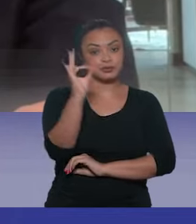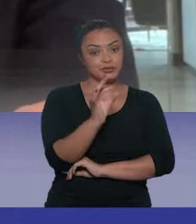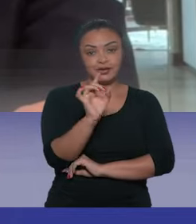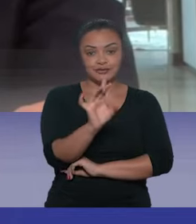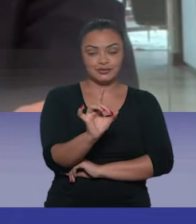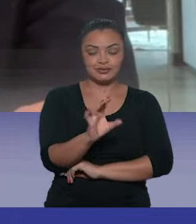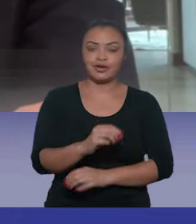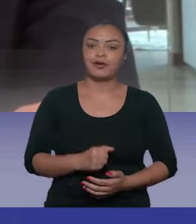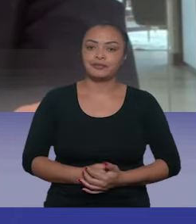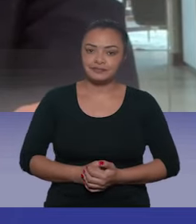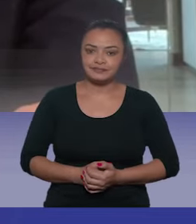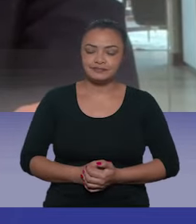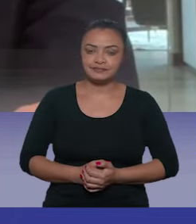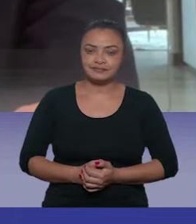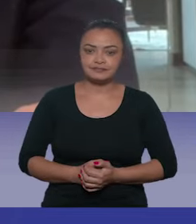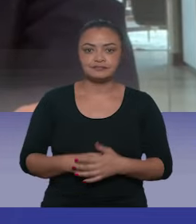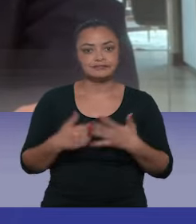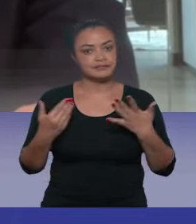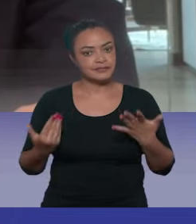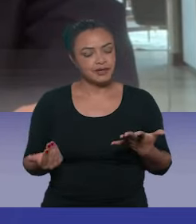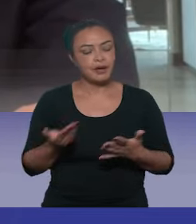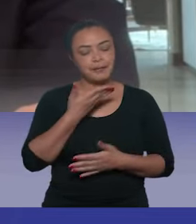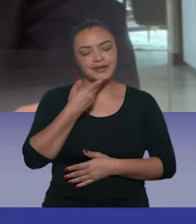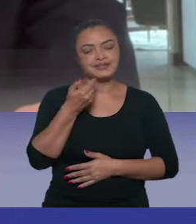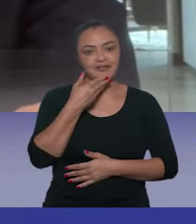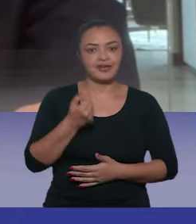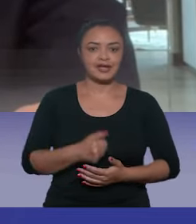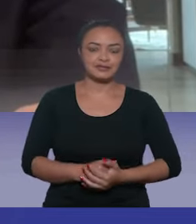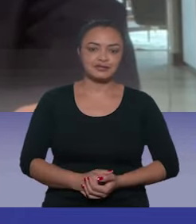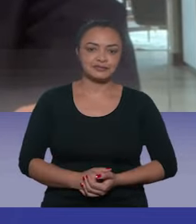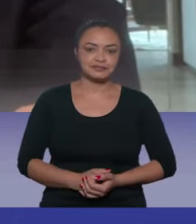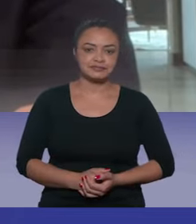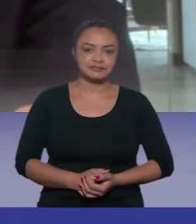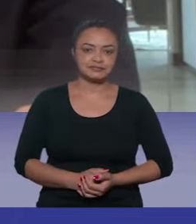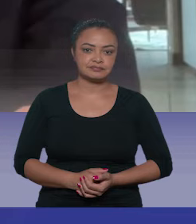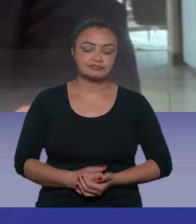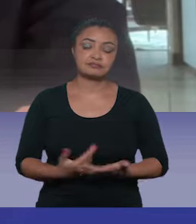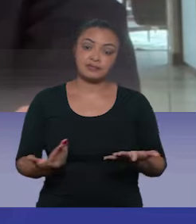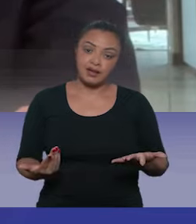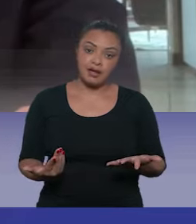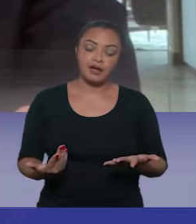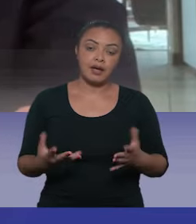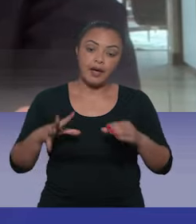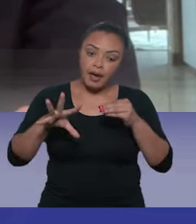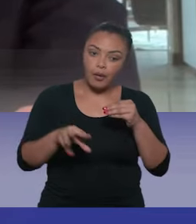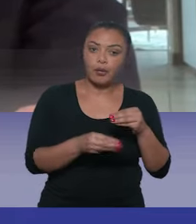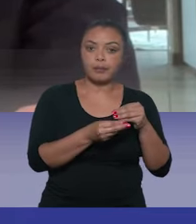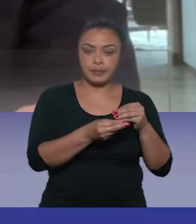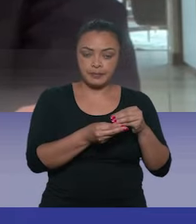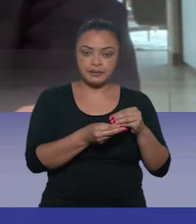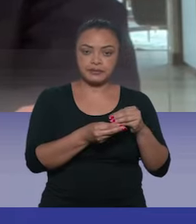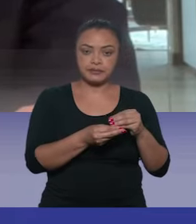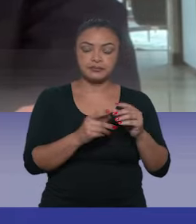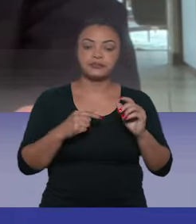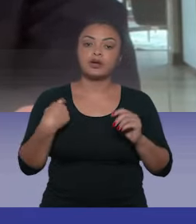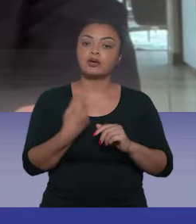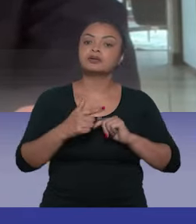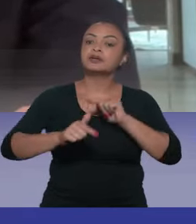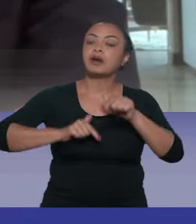os melhores ativos estão só no Brasil, né? Sendo que a gente representa 3% do PIB global, né? Então, acho